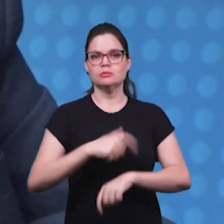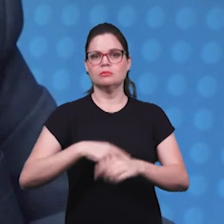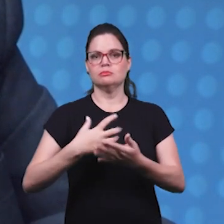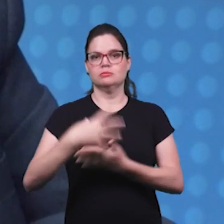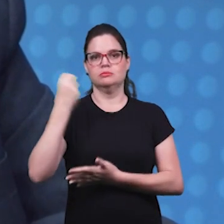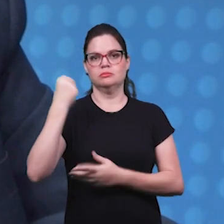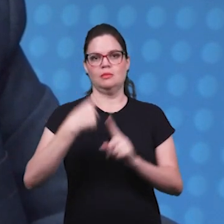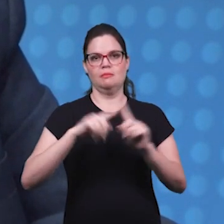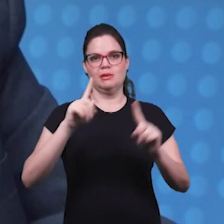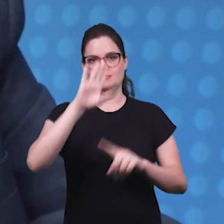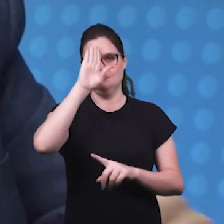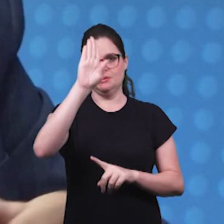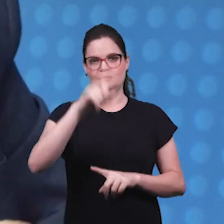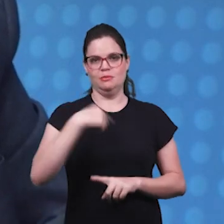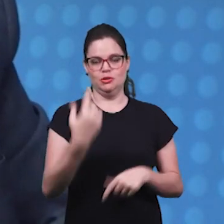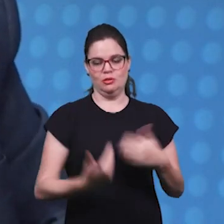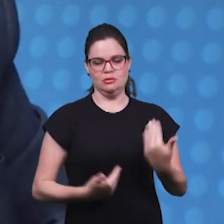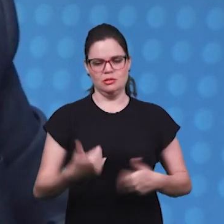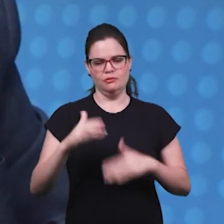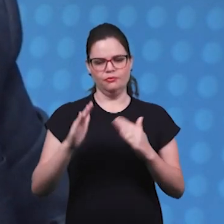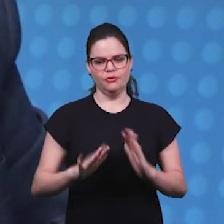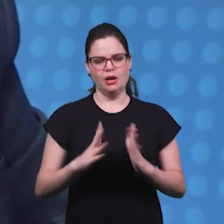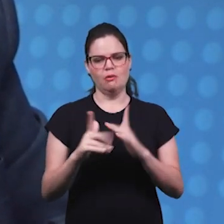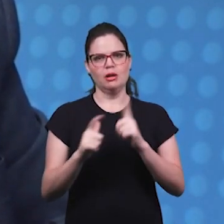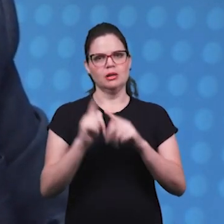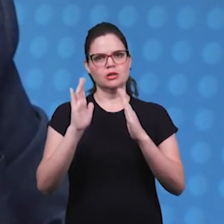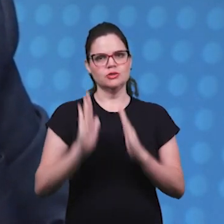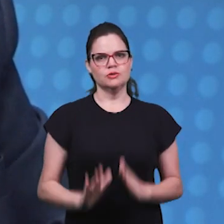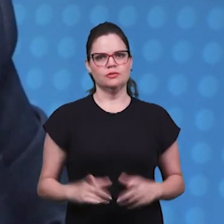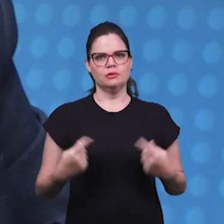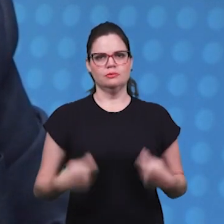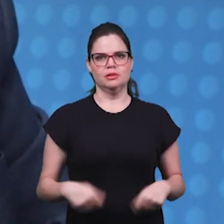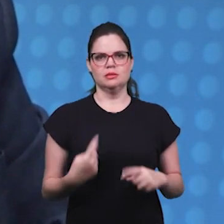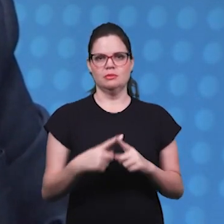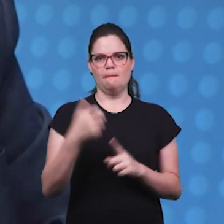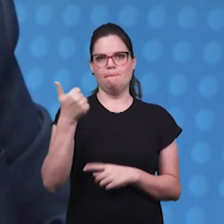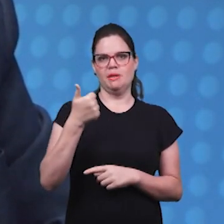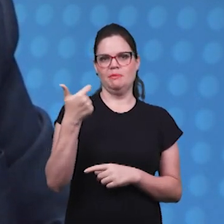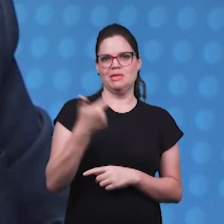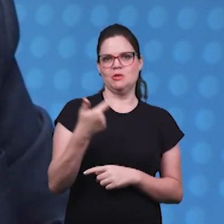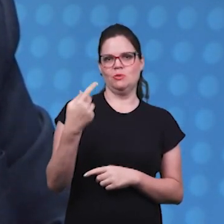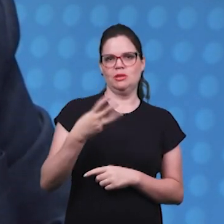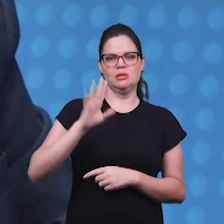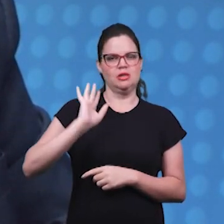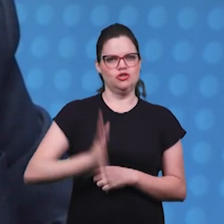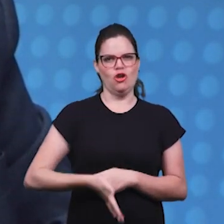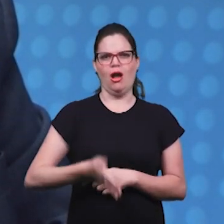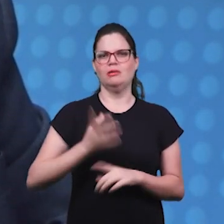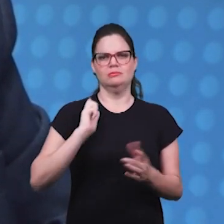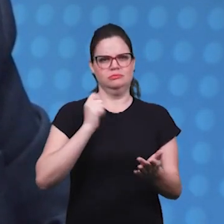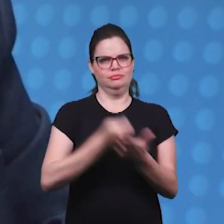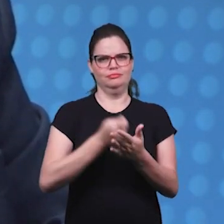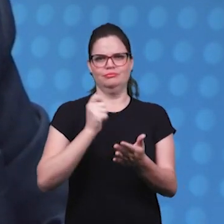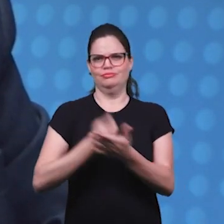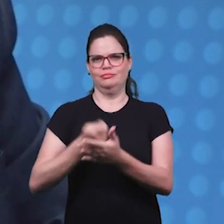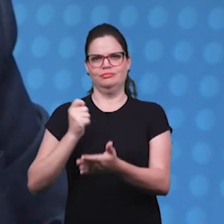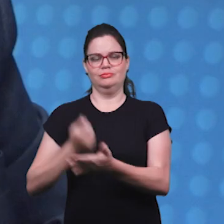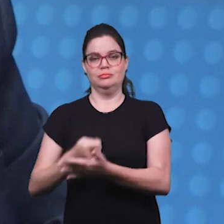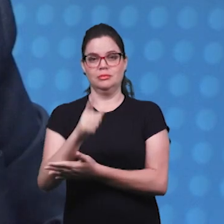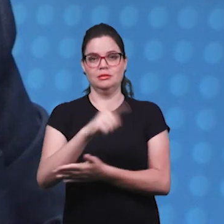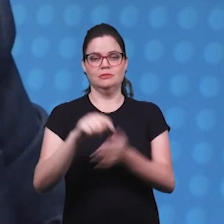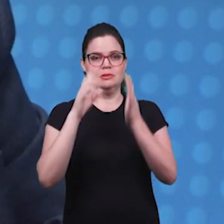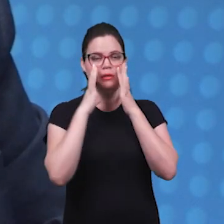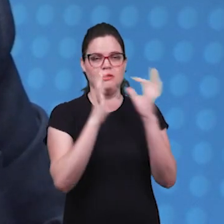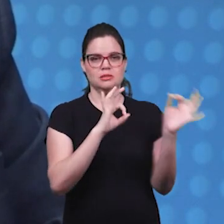pronta. Então nós vamos ver que a primeira, a segunda e a terceira trombeta já tocaram. E aqueles que estão nos assistindo viram